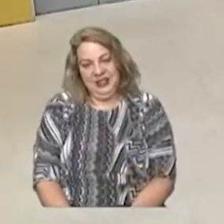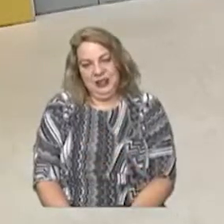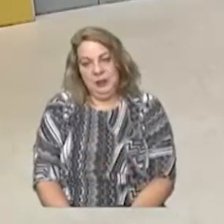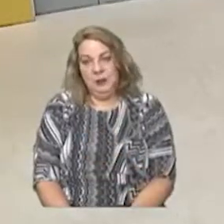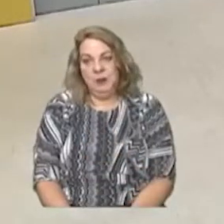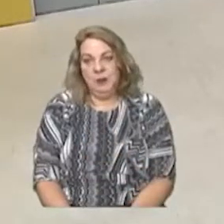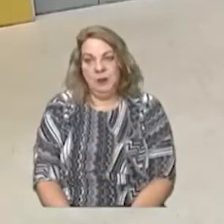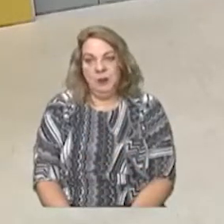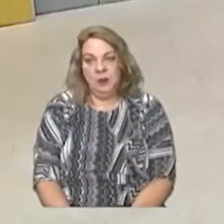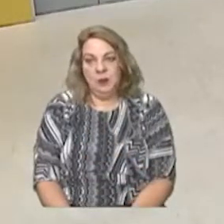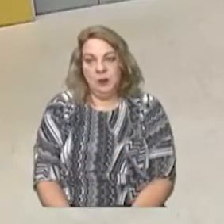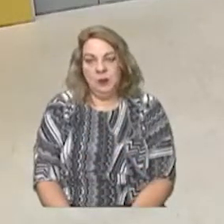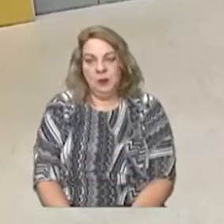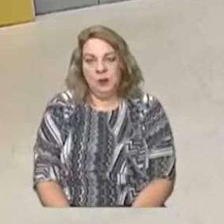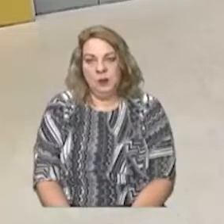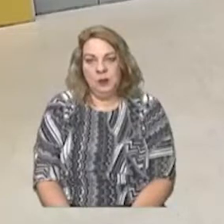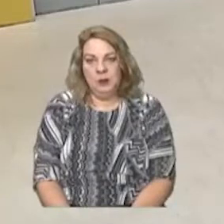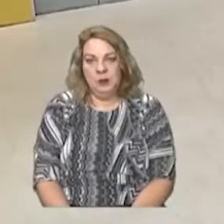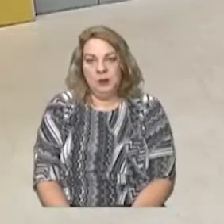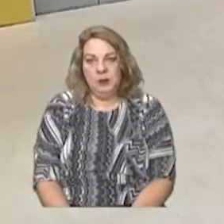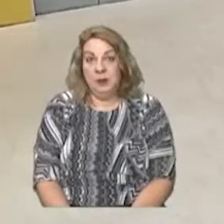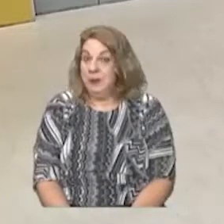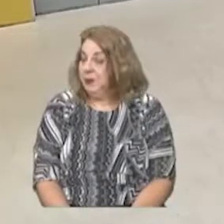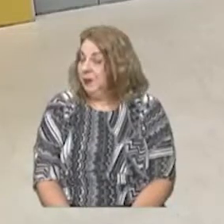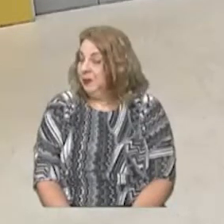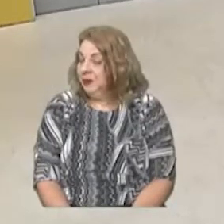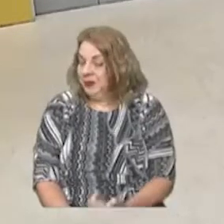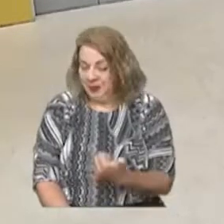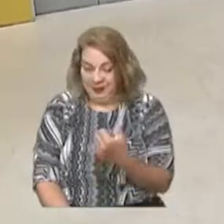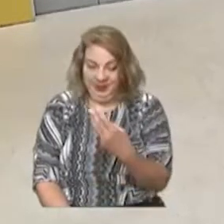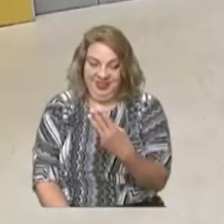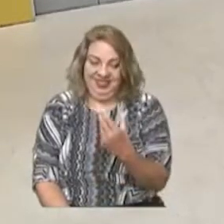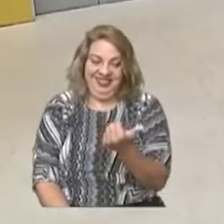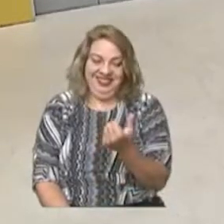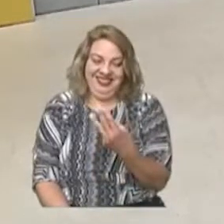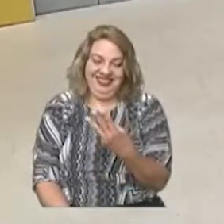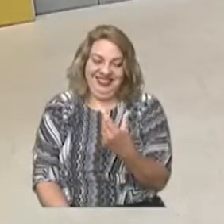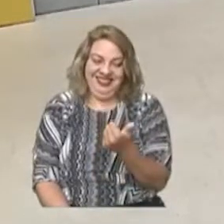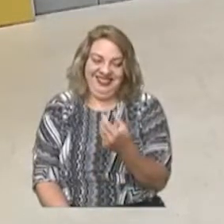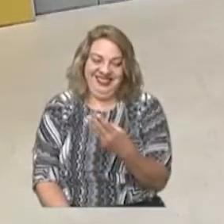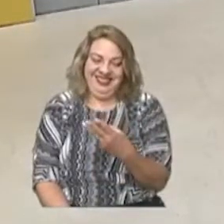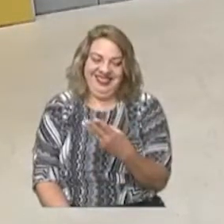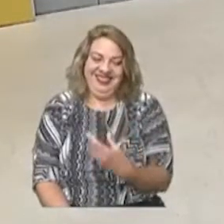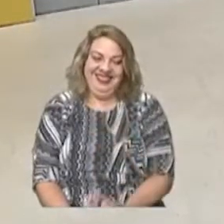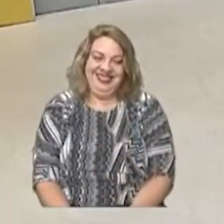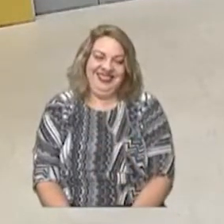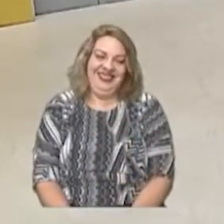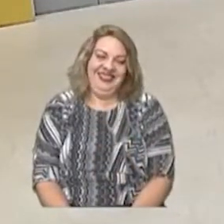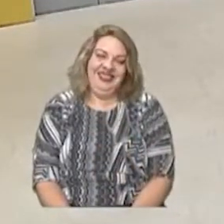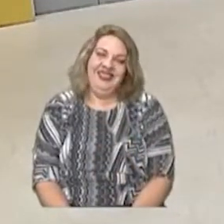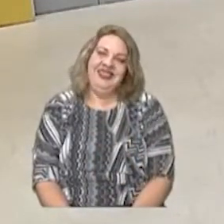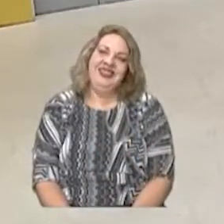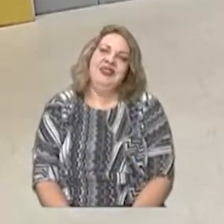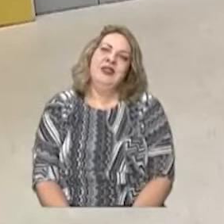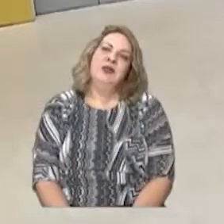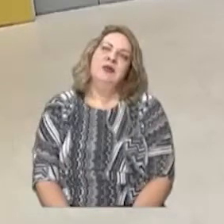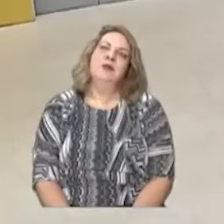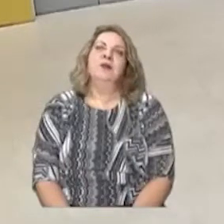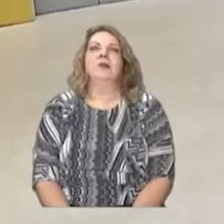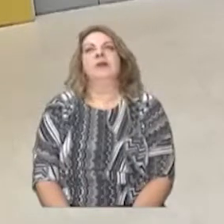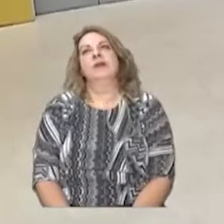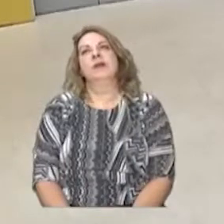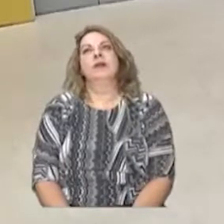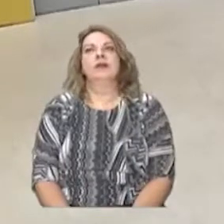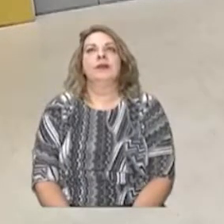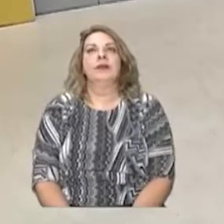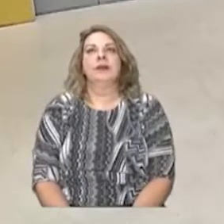Vai marcando e acreditando, eu tô torcendo junto contigo. Número 13 agora. 13. Marque 13,